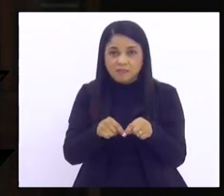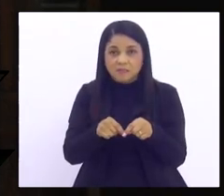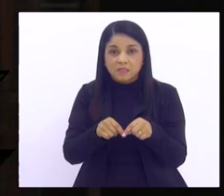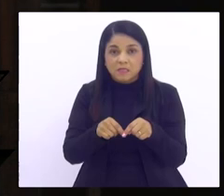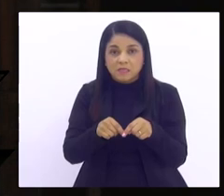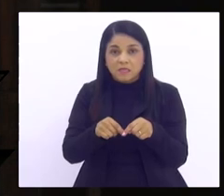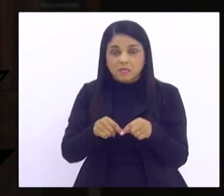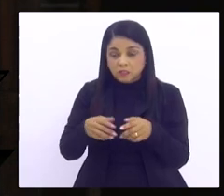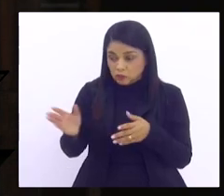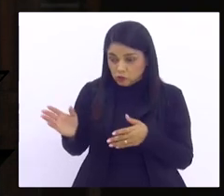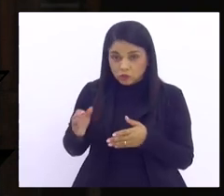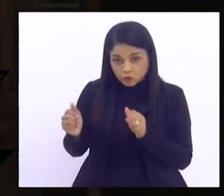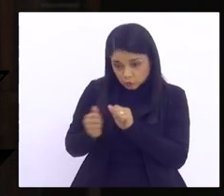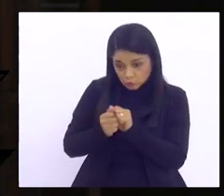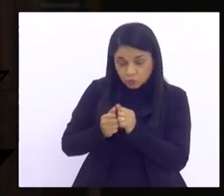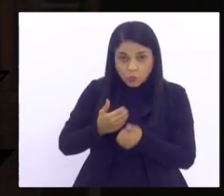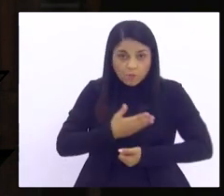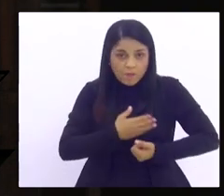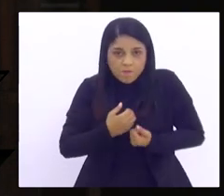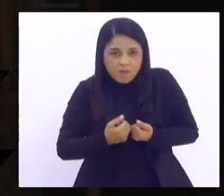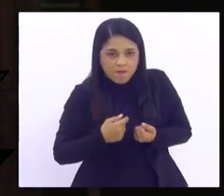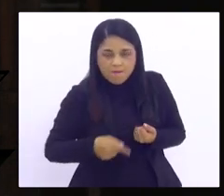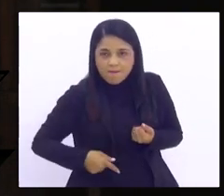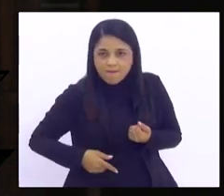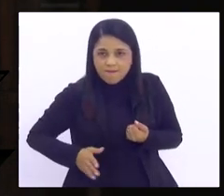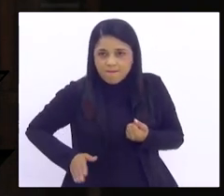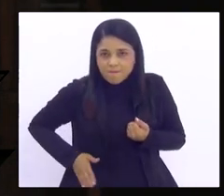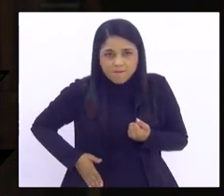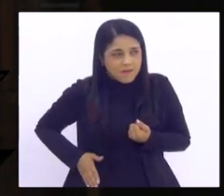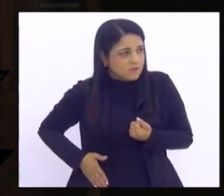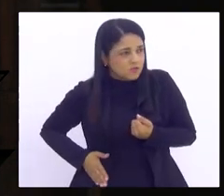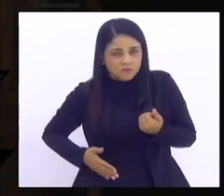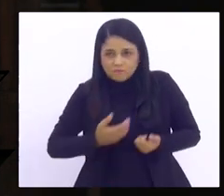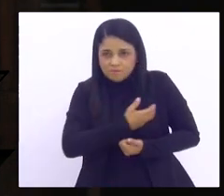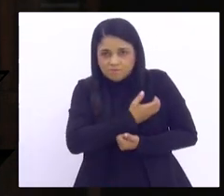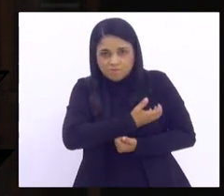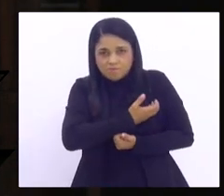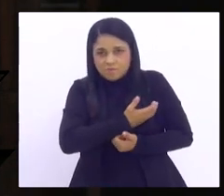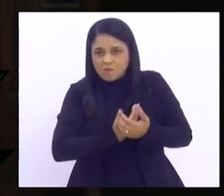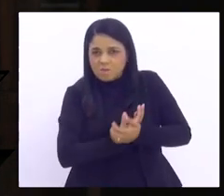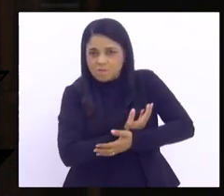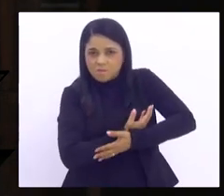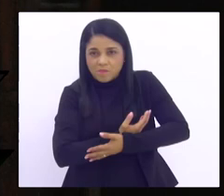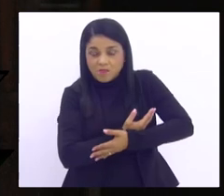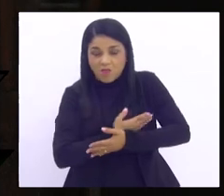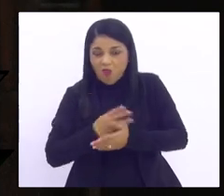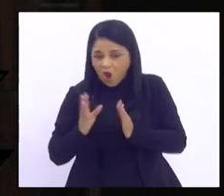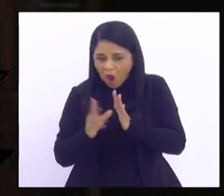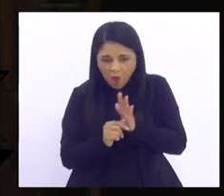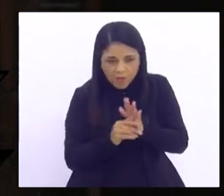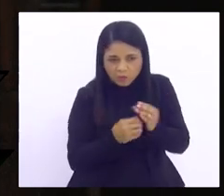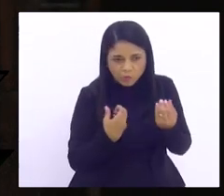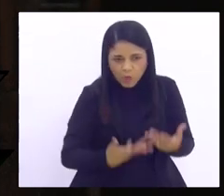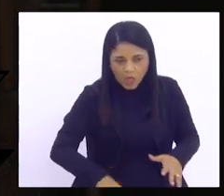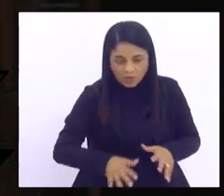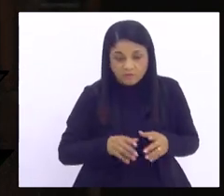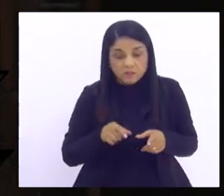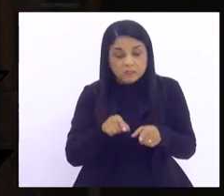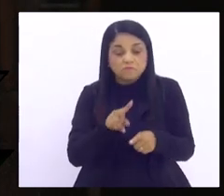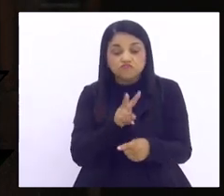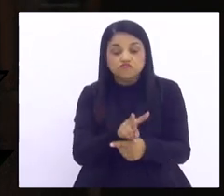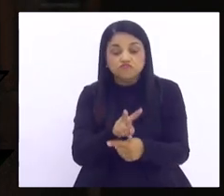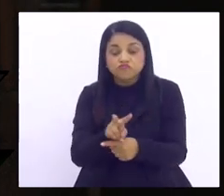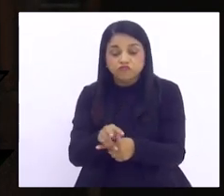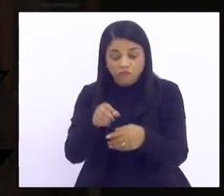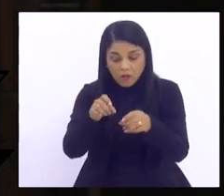criança, um neném, no braço, o bandido. E ele, não, em vez de roubar, ele fala assim, olha, eu vou deixar essa criança aqui, vocês vão ter que cuidar